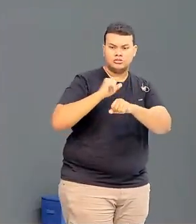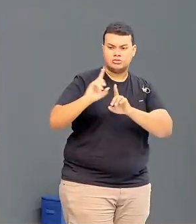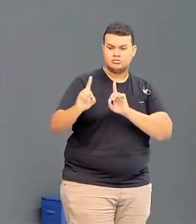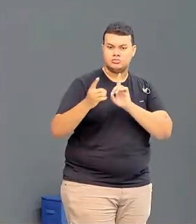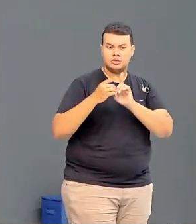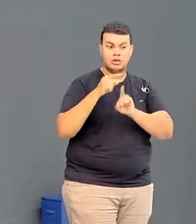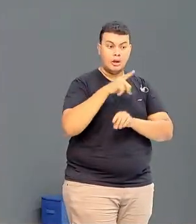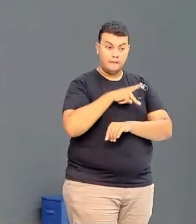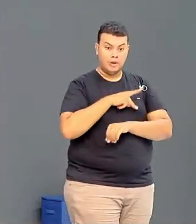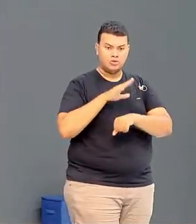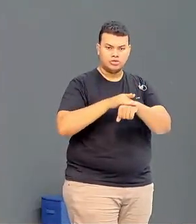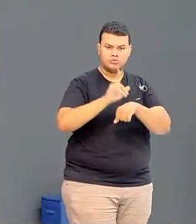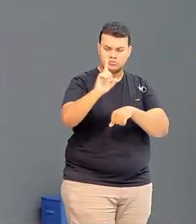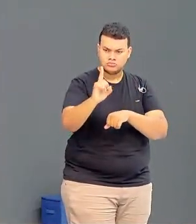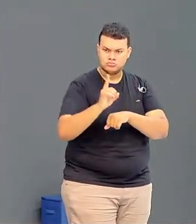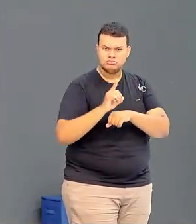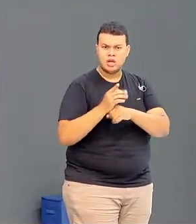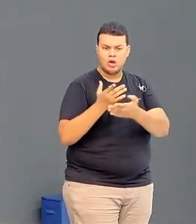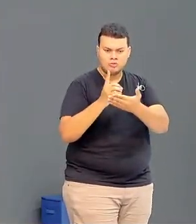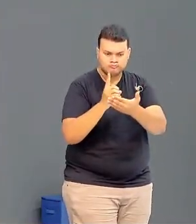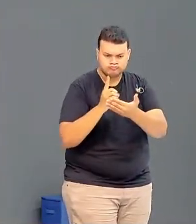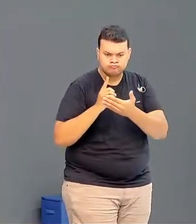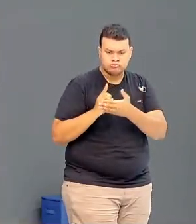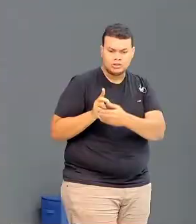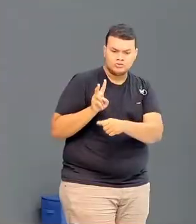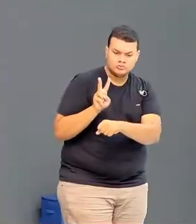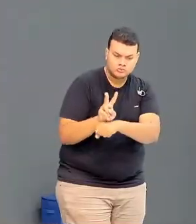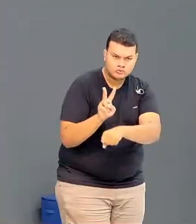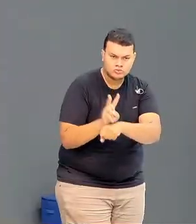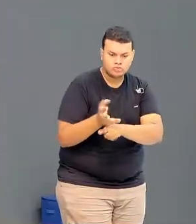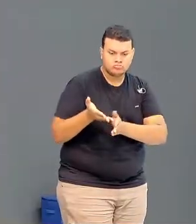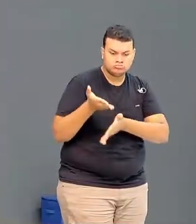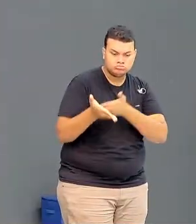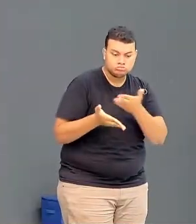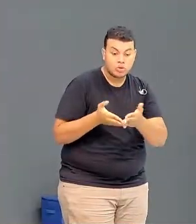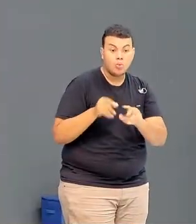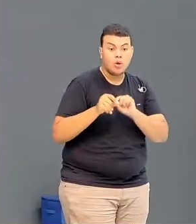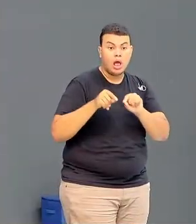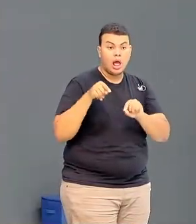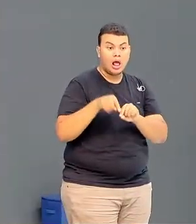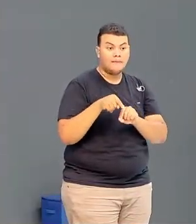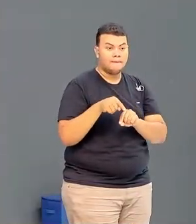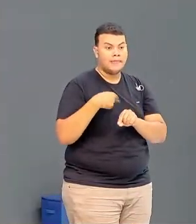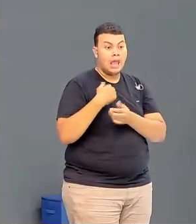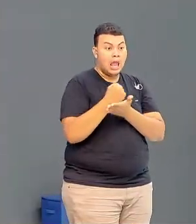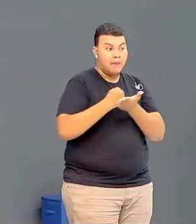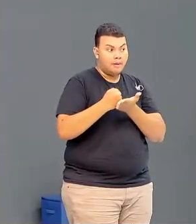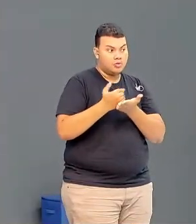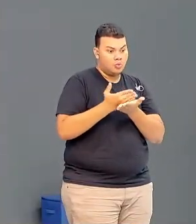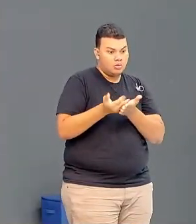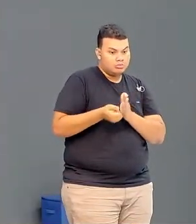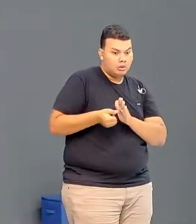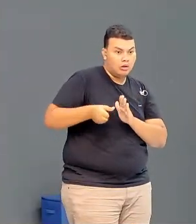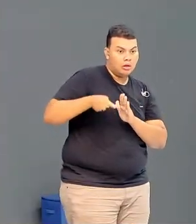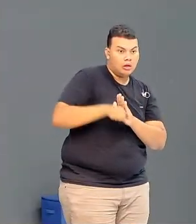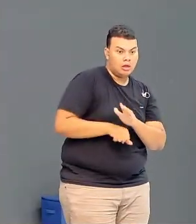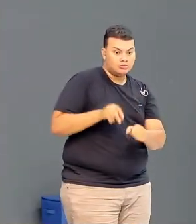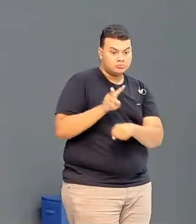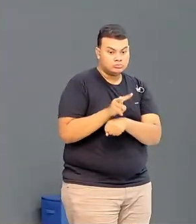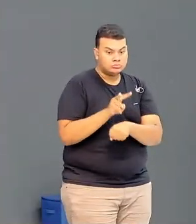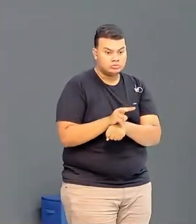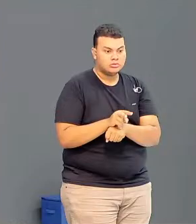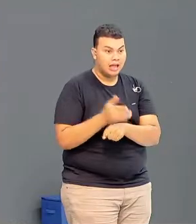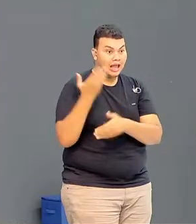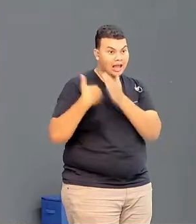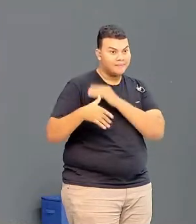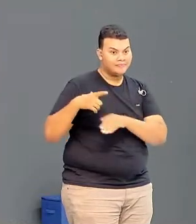perto. Paulo diz assim: tragam ele para perto, acolham, cuidem dele, para que o remédio não seja pior do que o